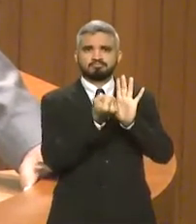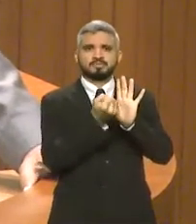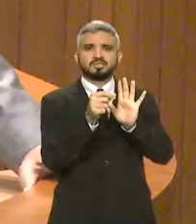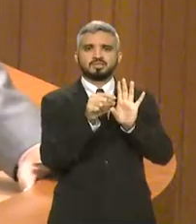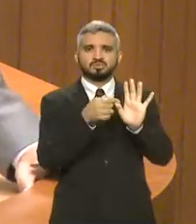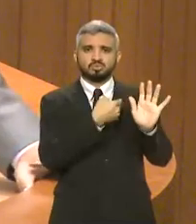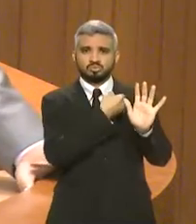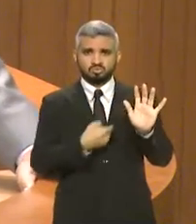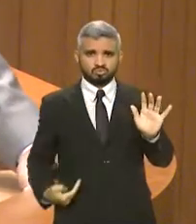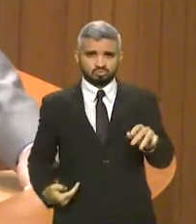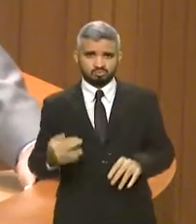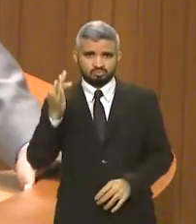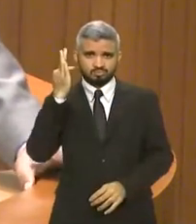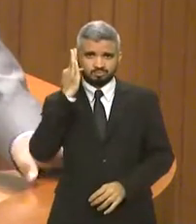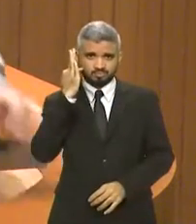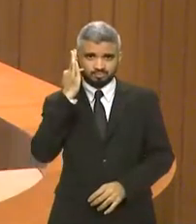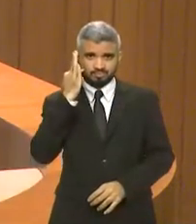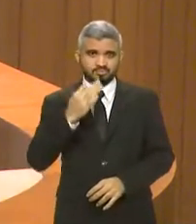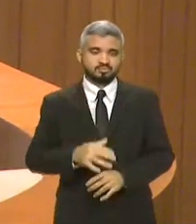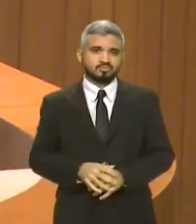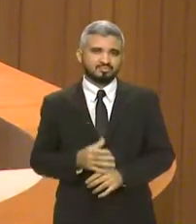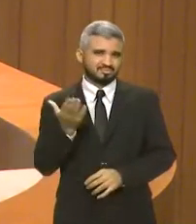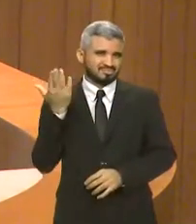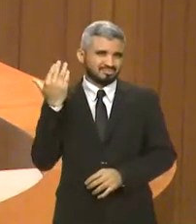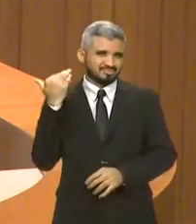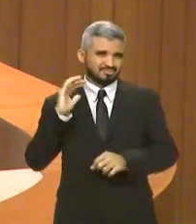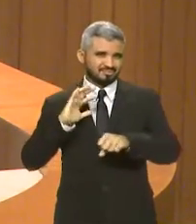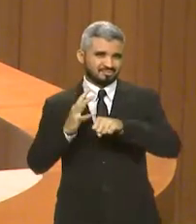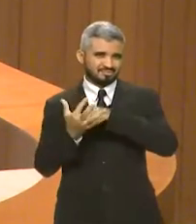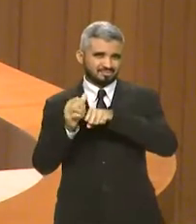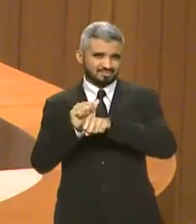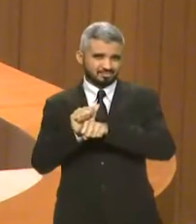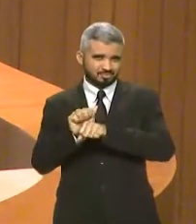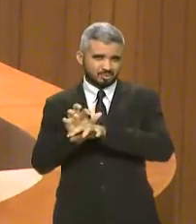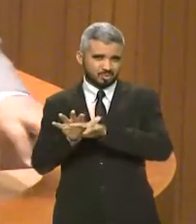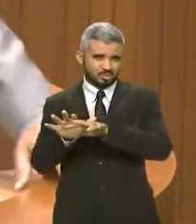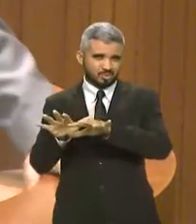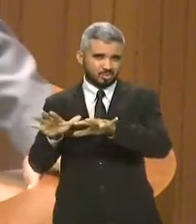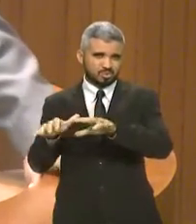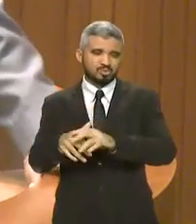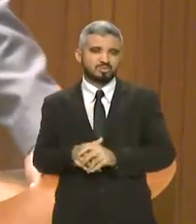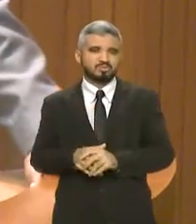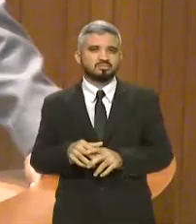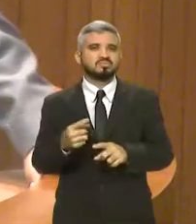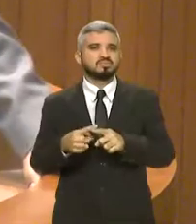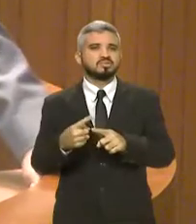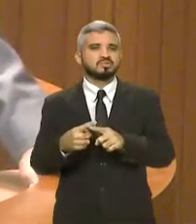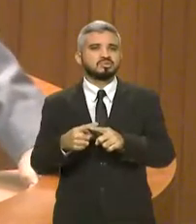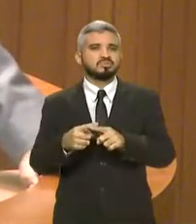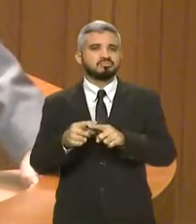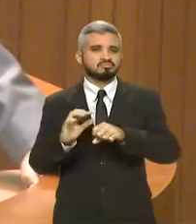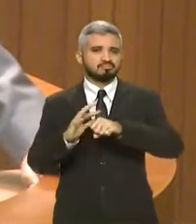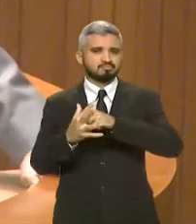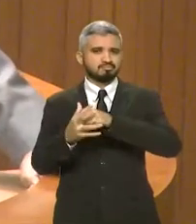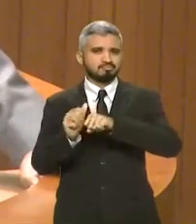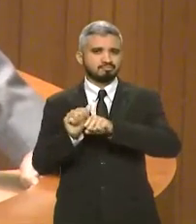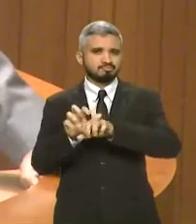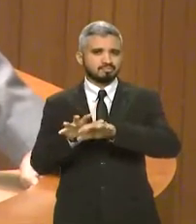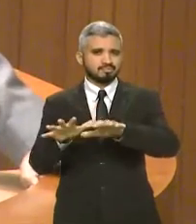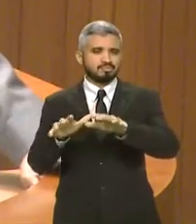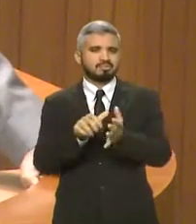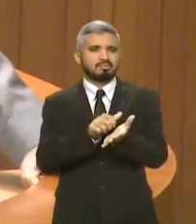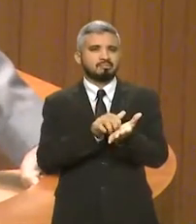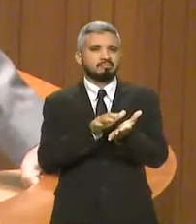desde a pandemia, onde acentuou-se cada vez mais o desemprego, as dificuldades, agora